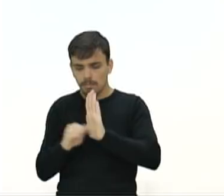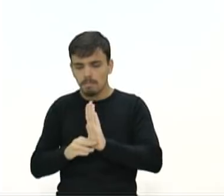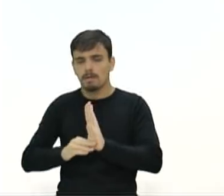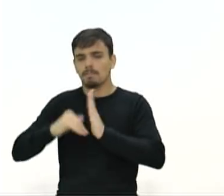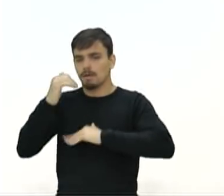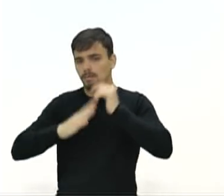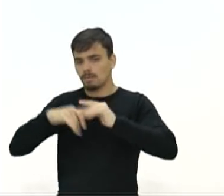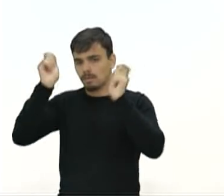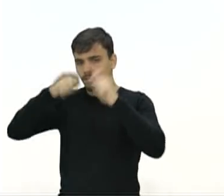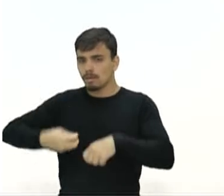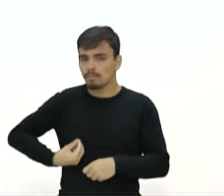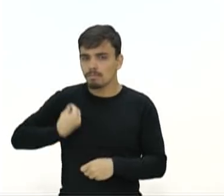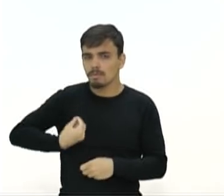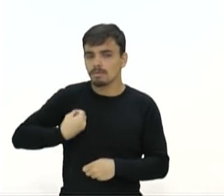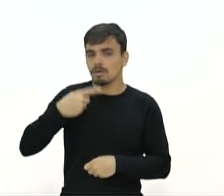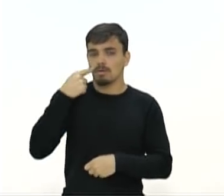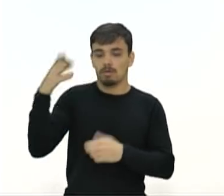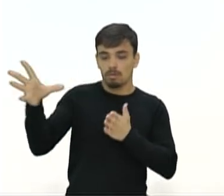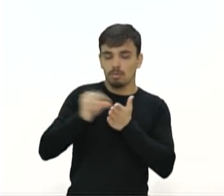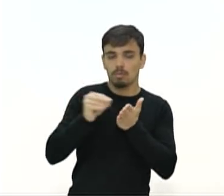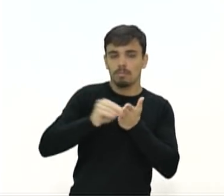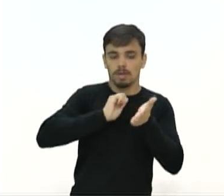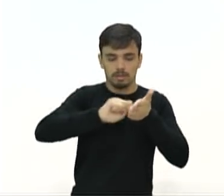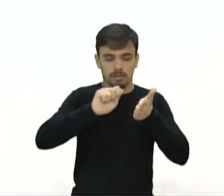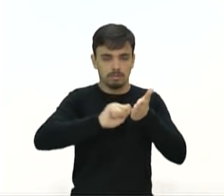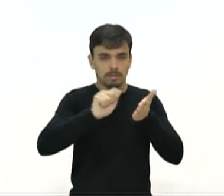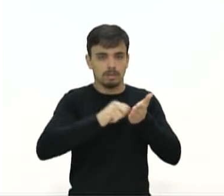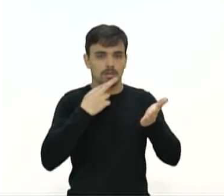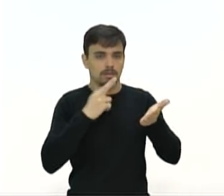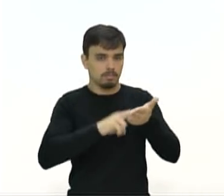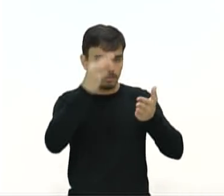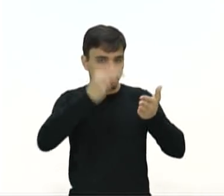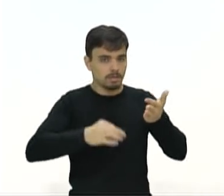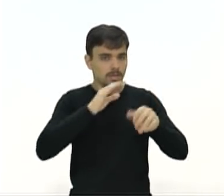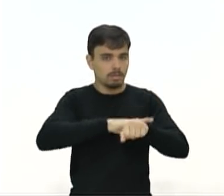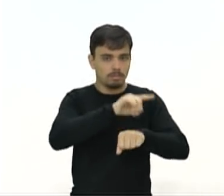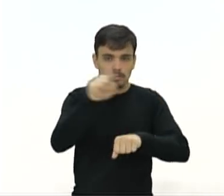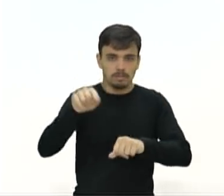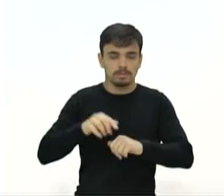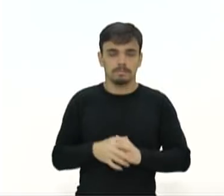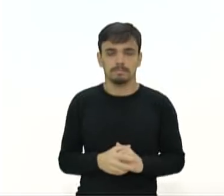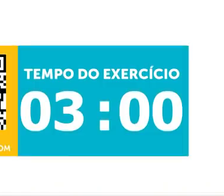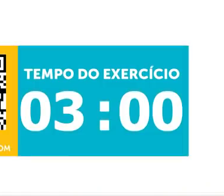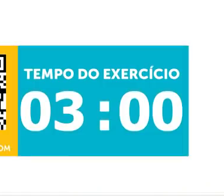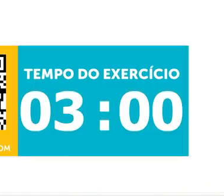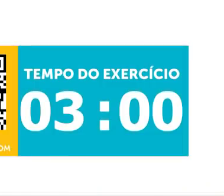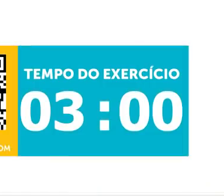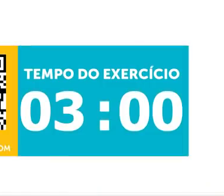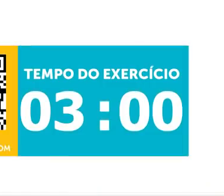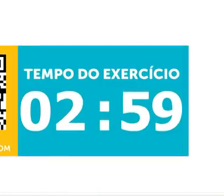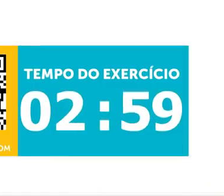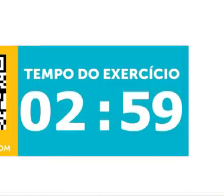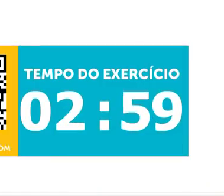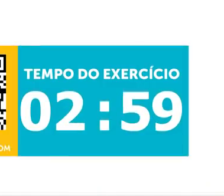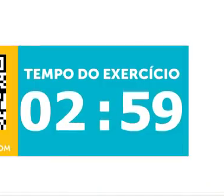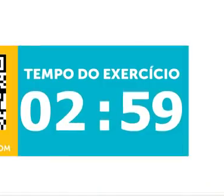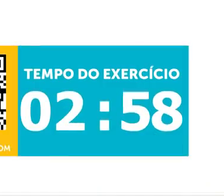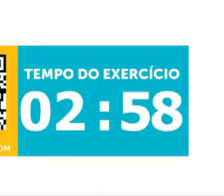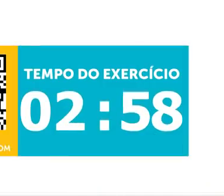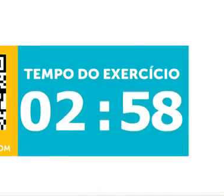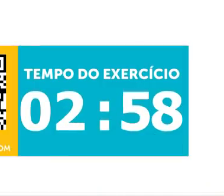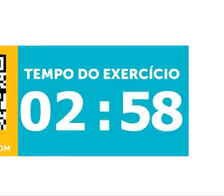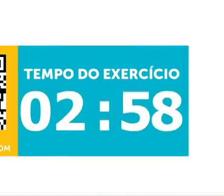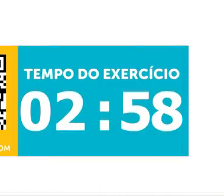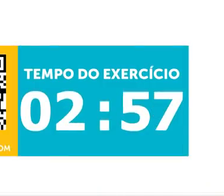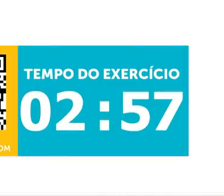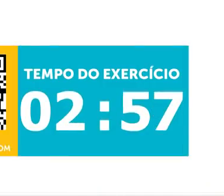para sobreviver. Copie o enunciado e a resposta correta. Um tempo para vocês.